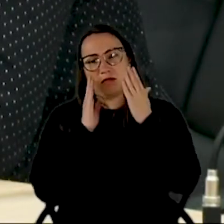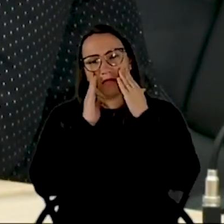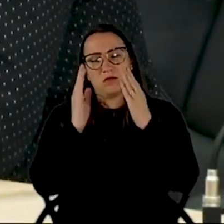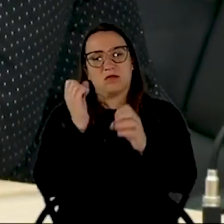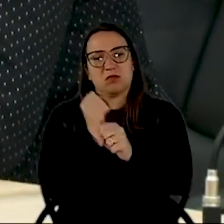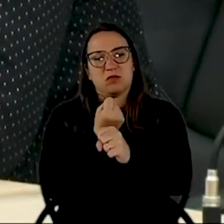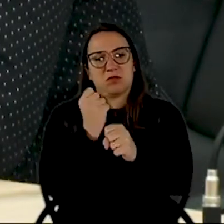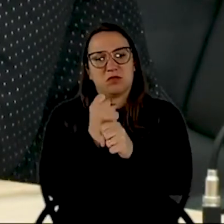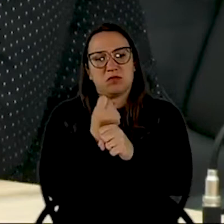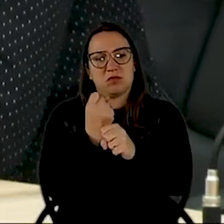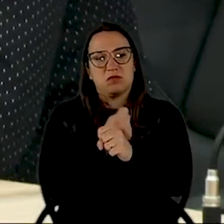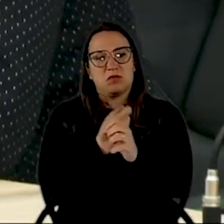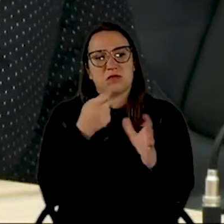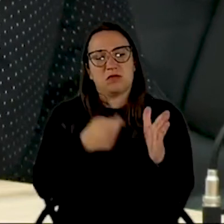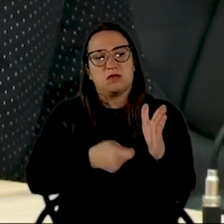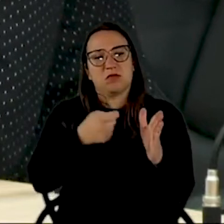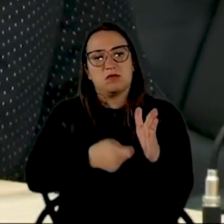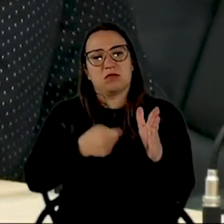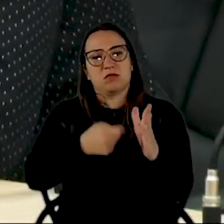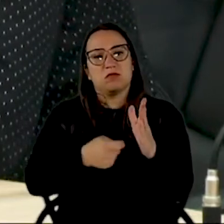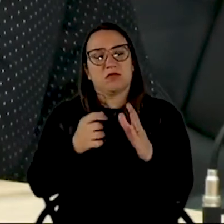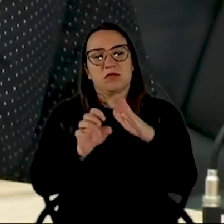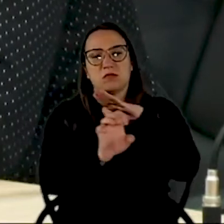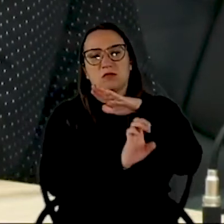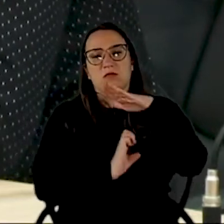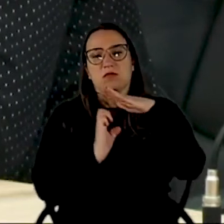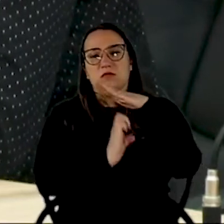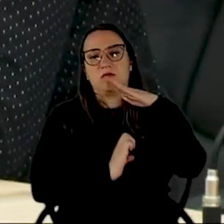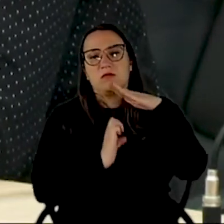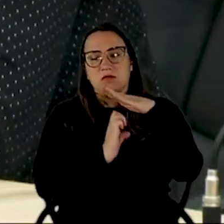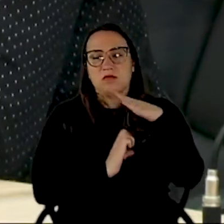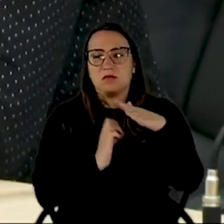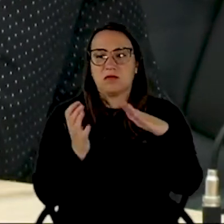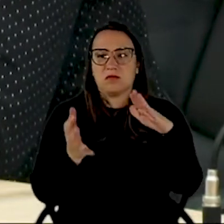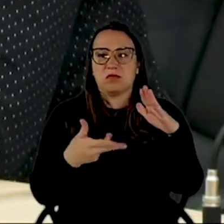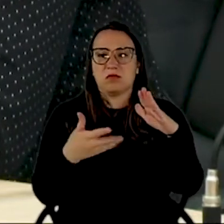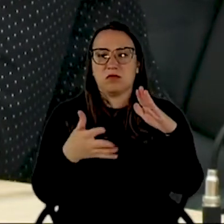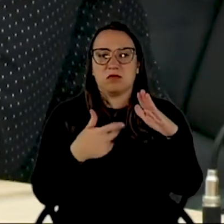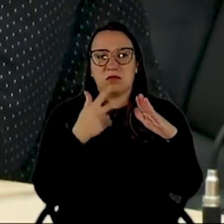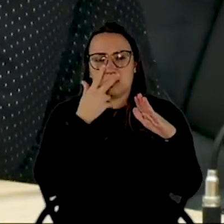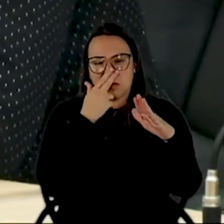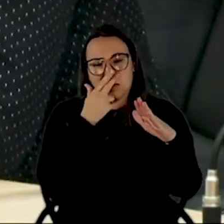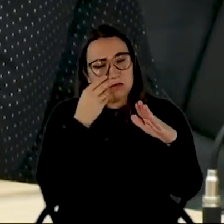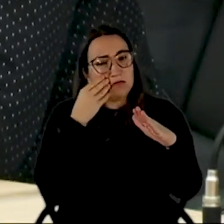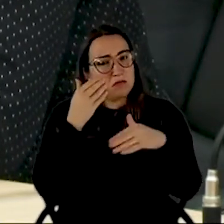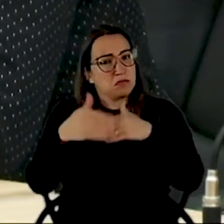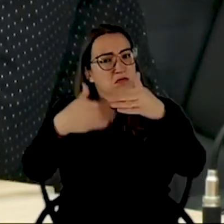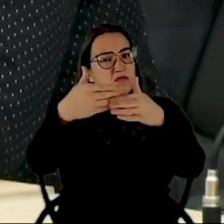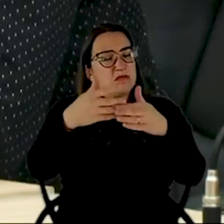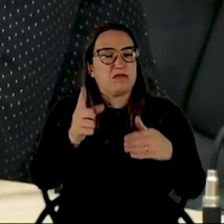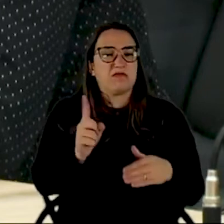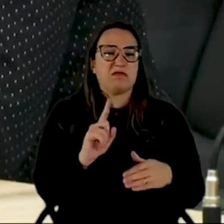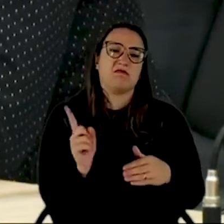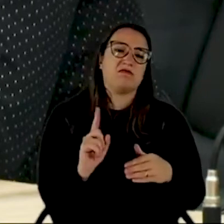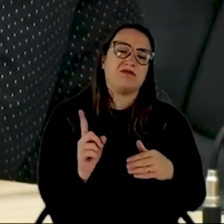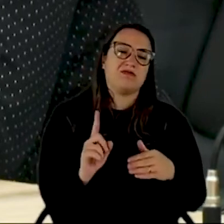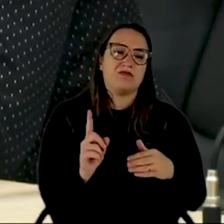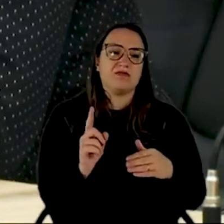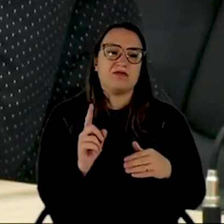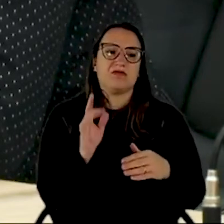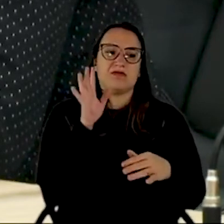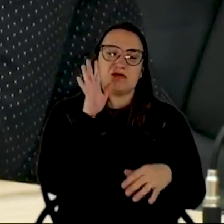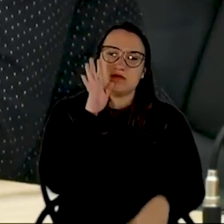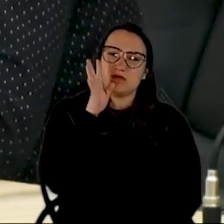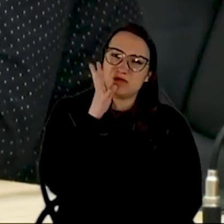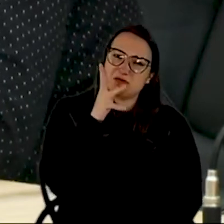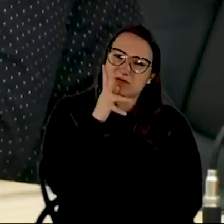uma apertada um pouco na empresa para que acelere lá o passo. Eu até achei que estava mais avançada, mas está bem devagar